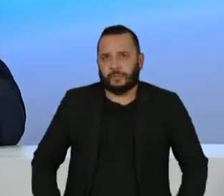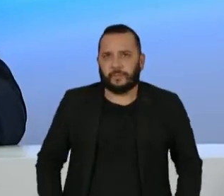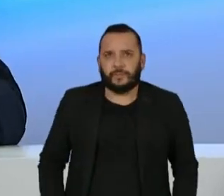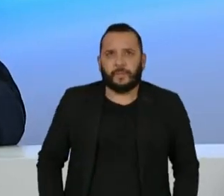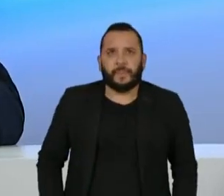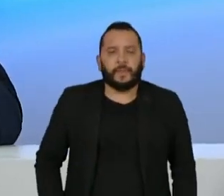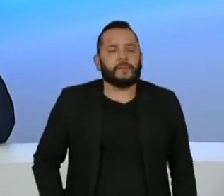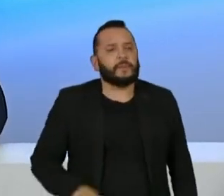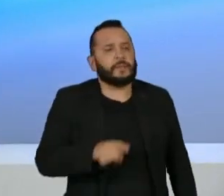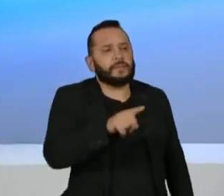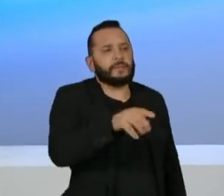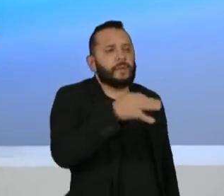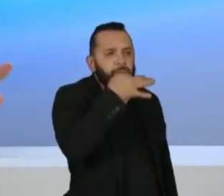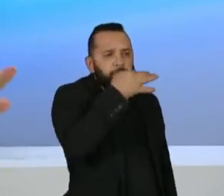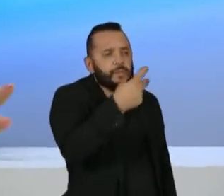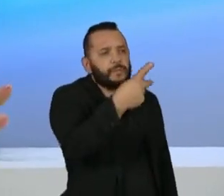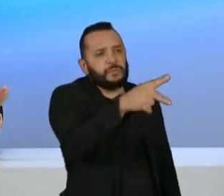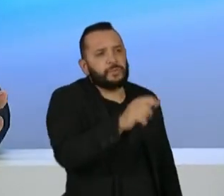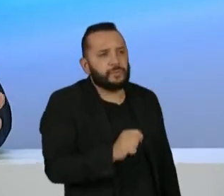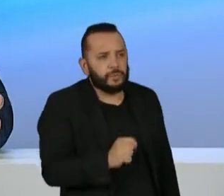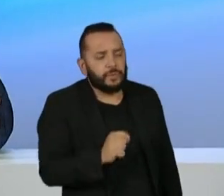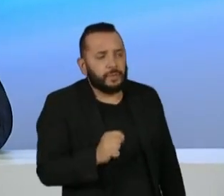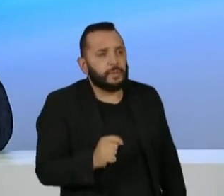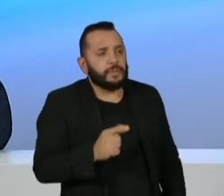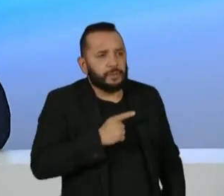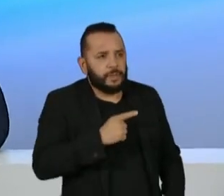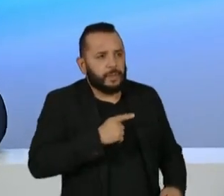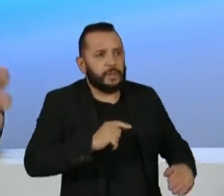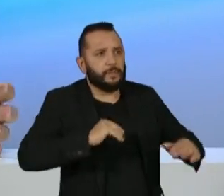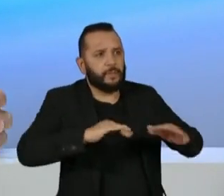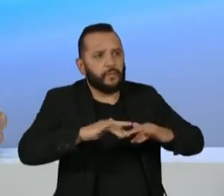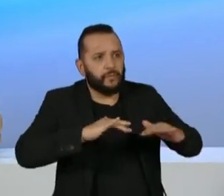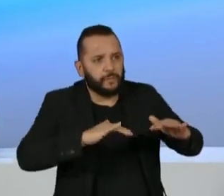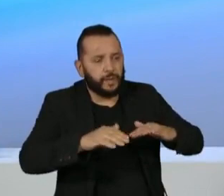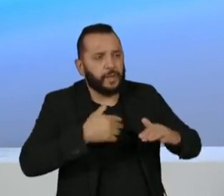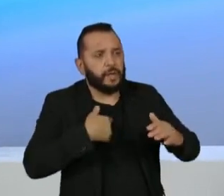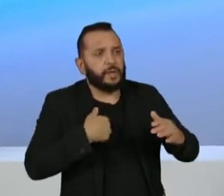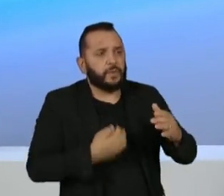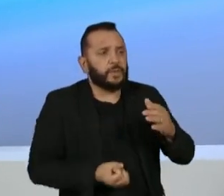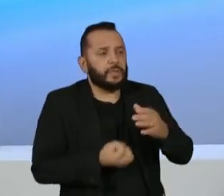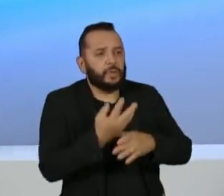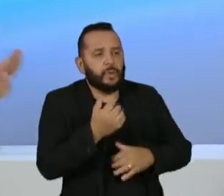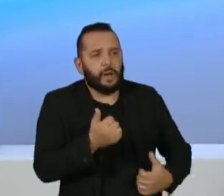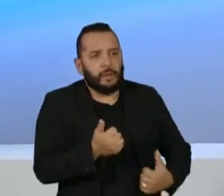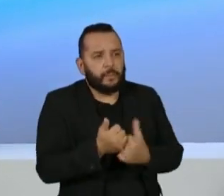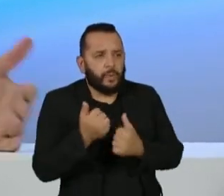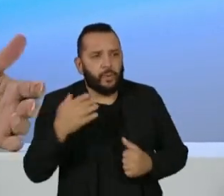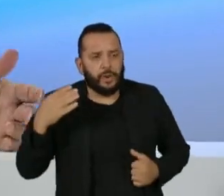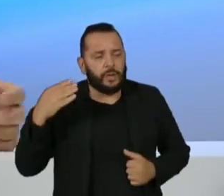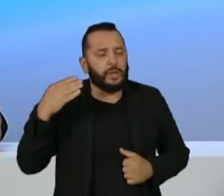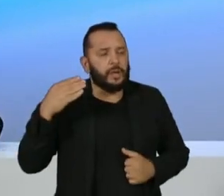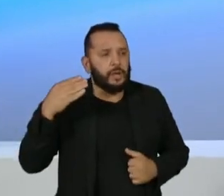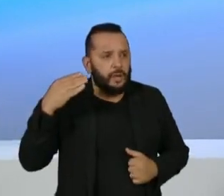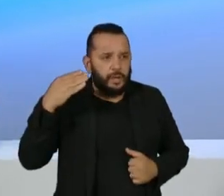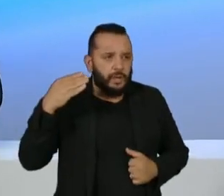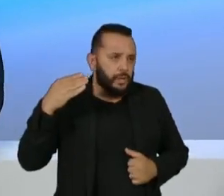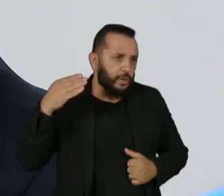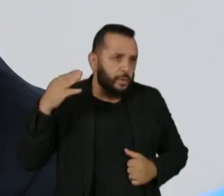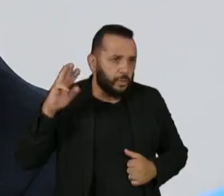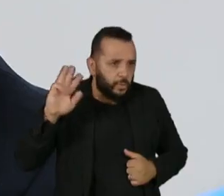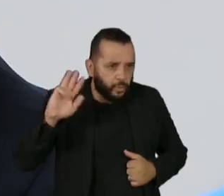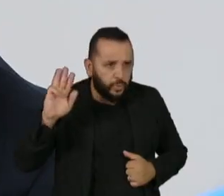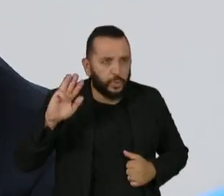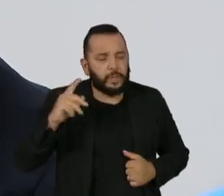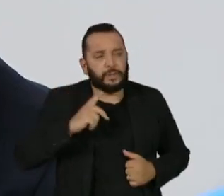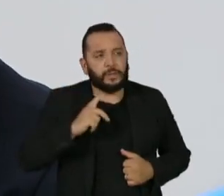Qual a leitura que o senhor faz desse movimento de frente ampla que se criou em torno do presidente Lula, que juntou ali gregos e troianos? Você tem a